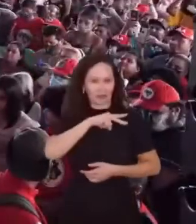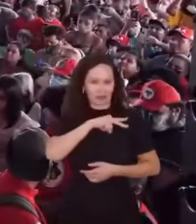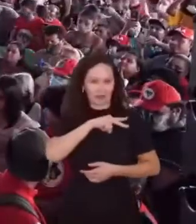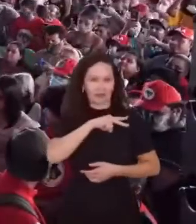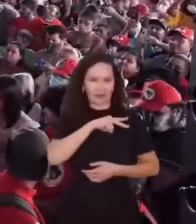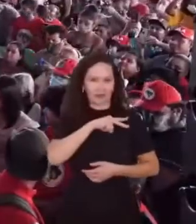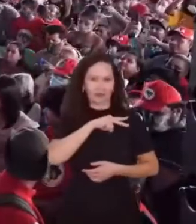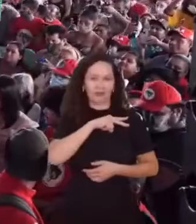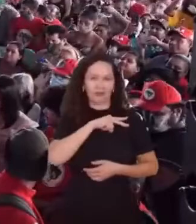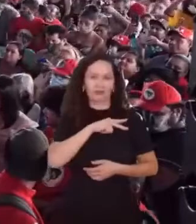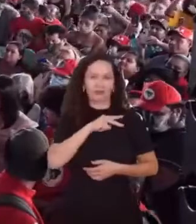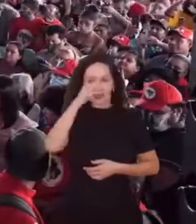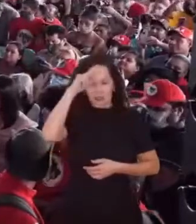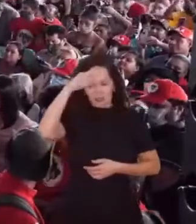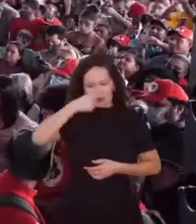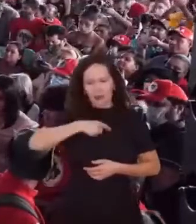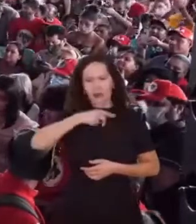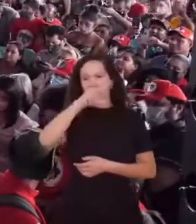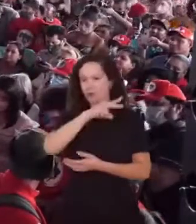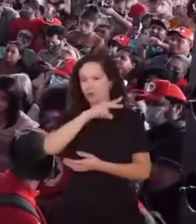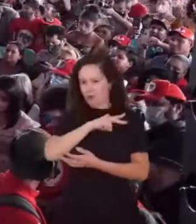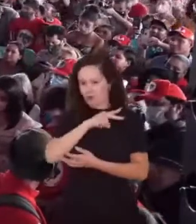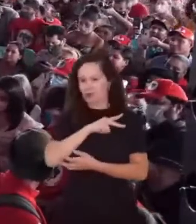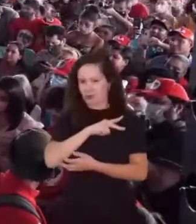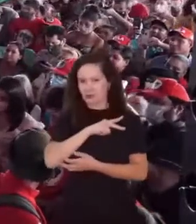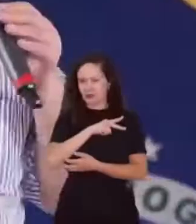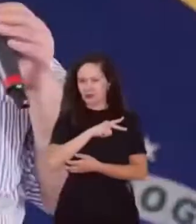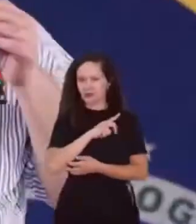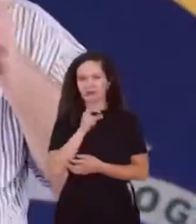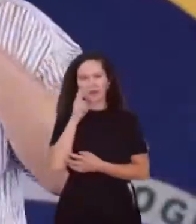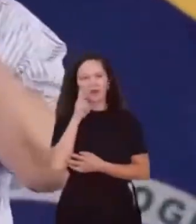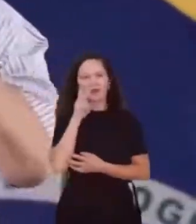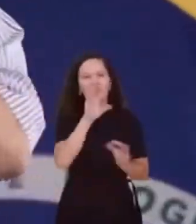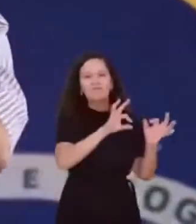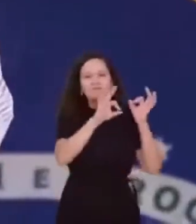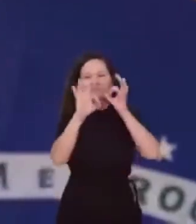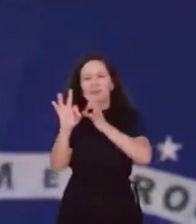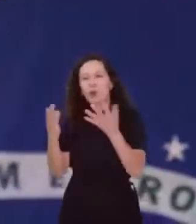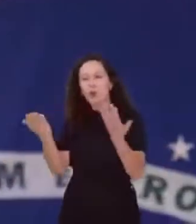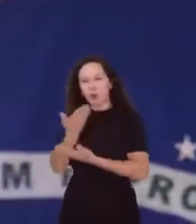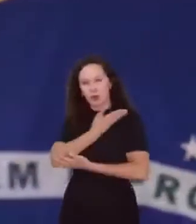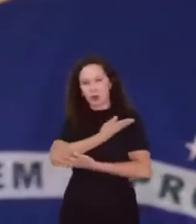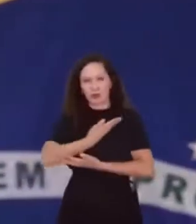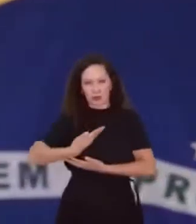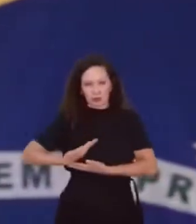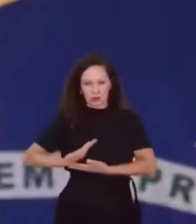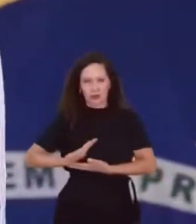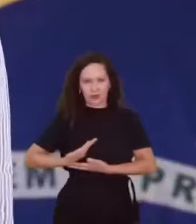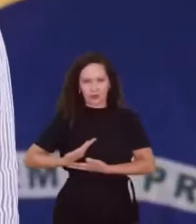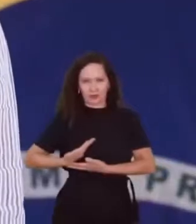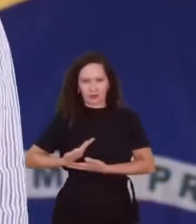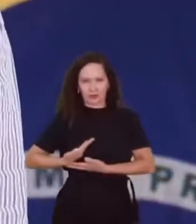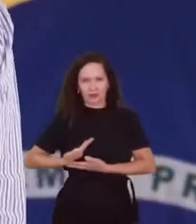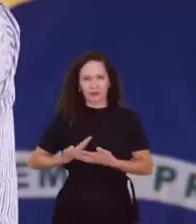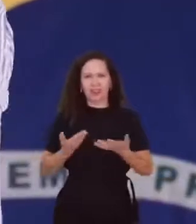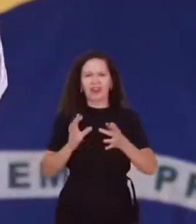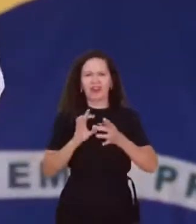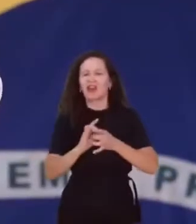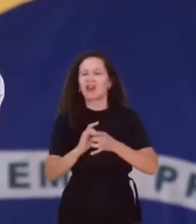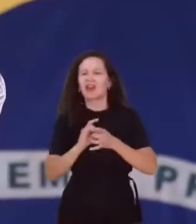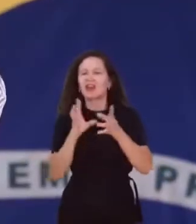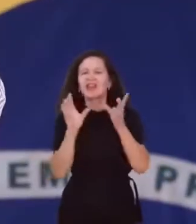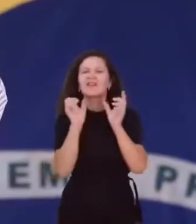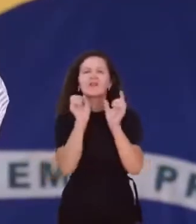Pessoalmente, quando eu vejo o atual governo autorizar a venda para estrangeiros